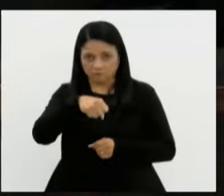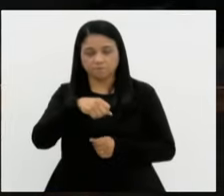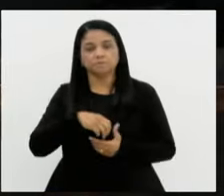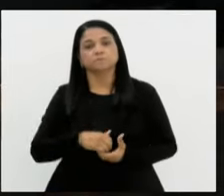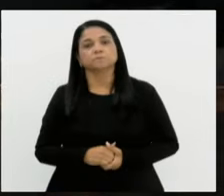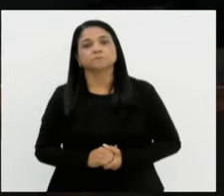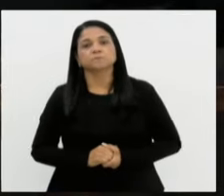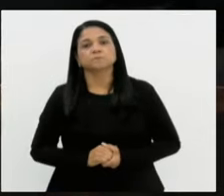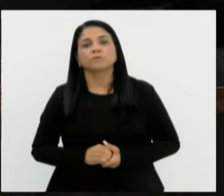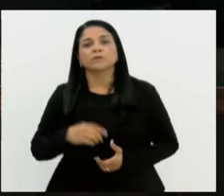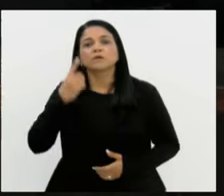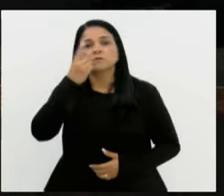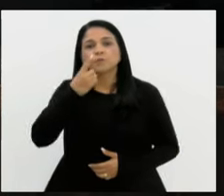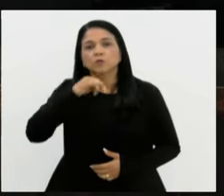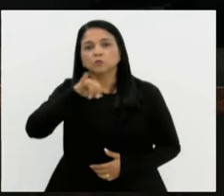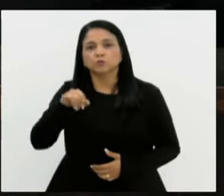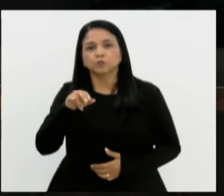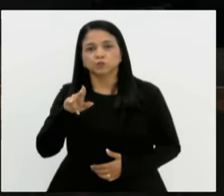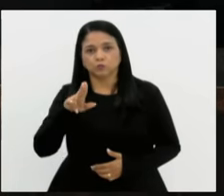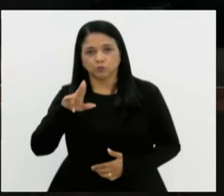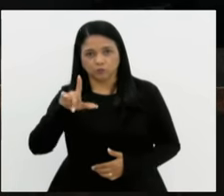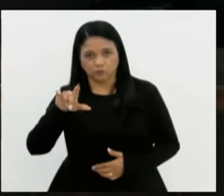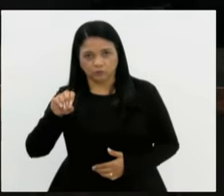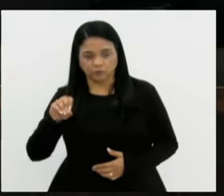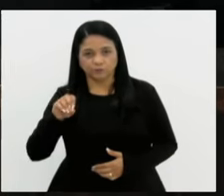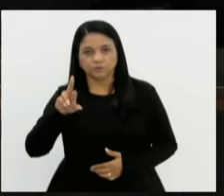obrigado. Deputado Júlio Rocha.